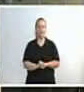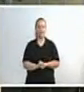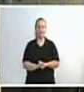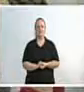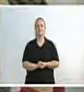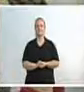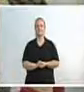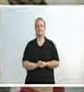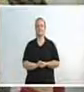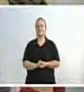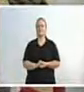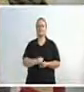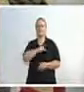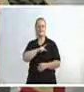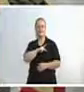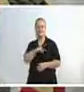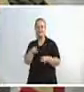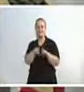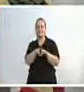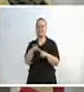presidente, senhores vereadores,